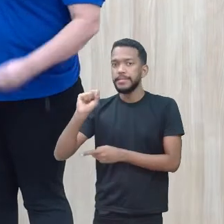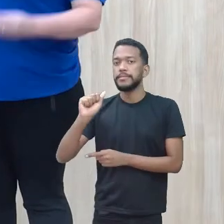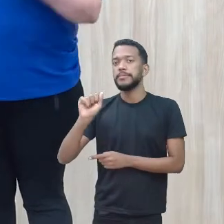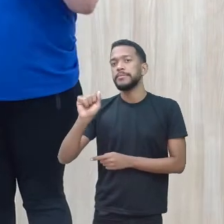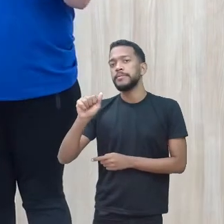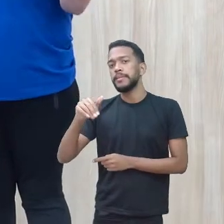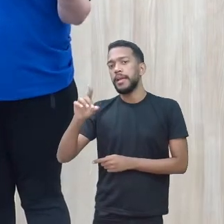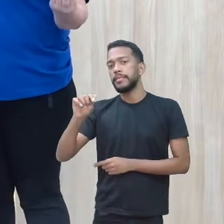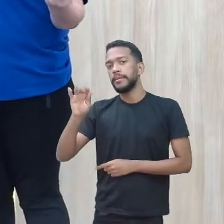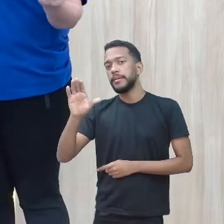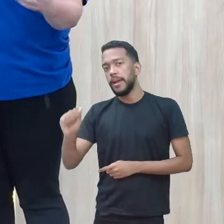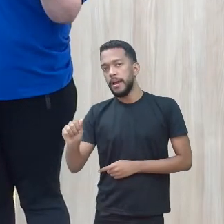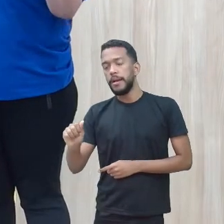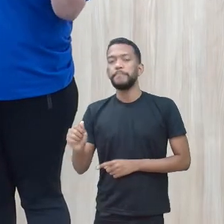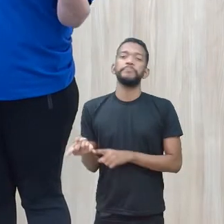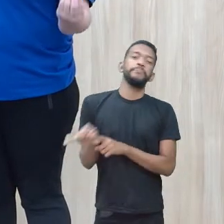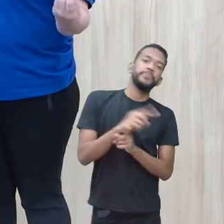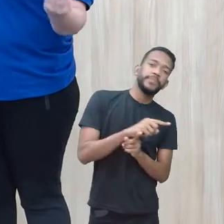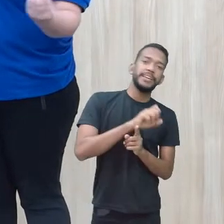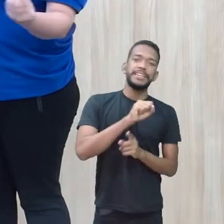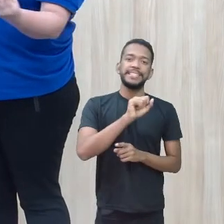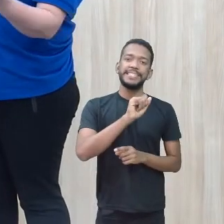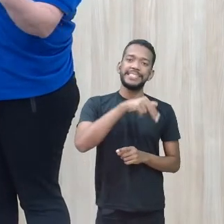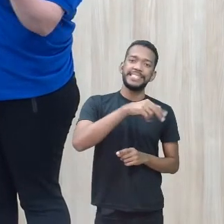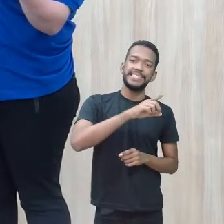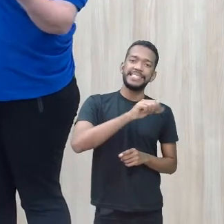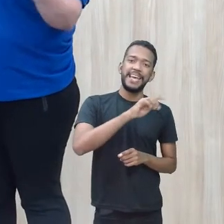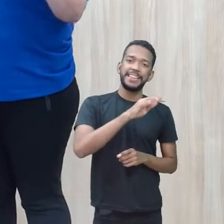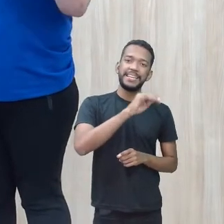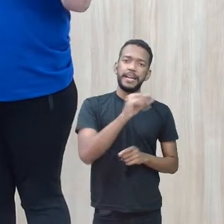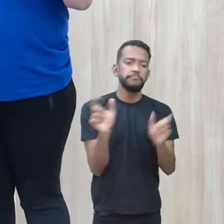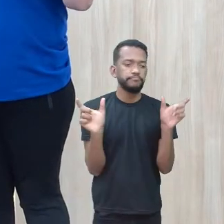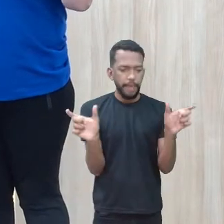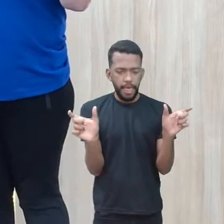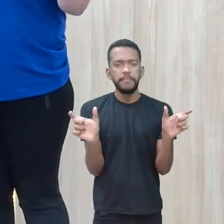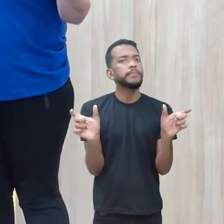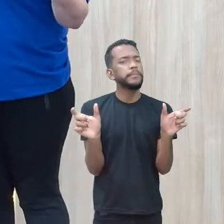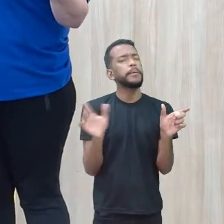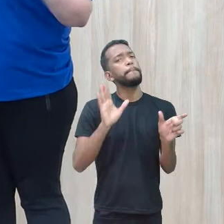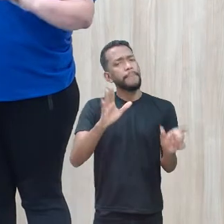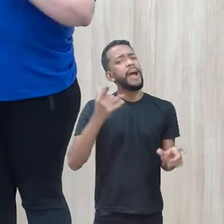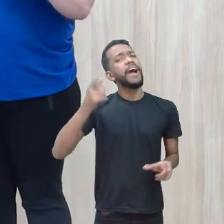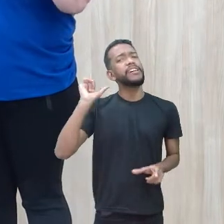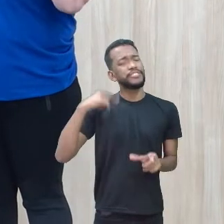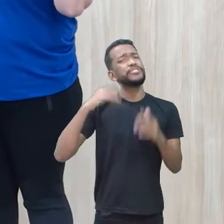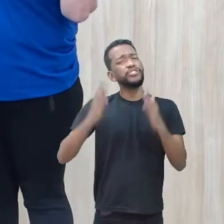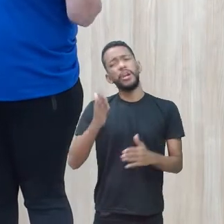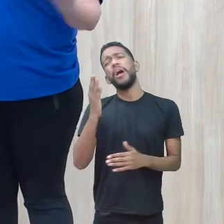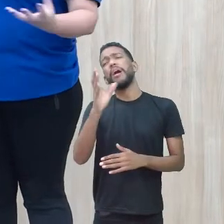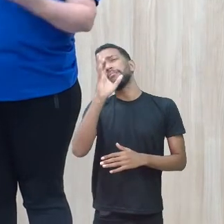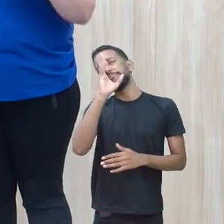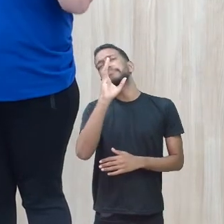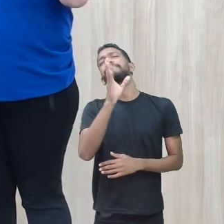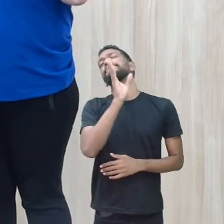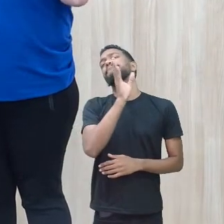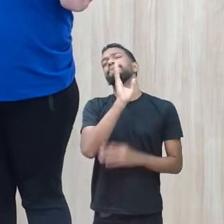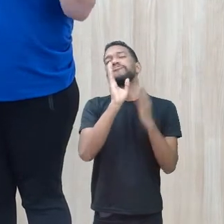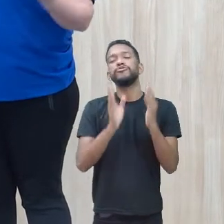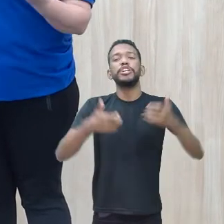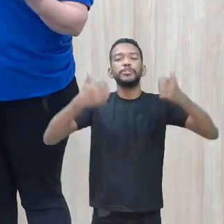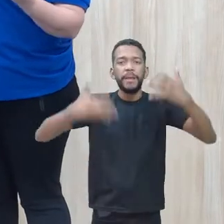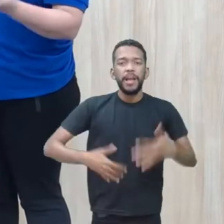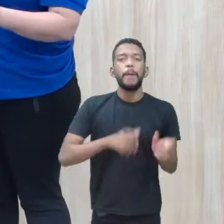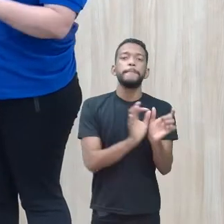Tem aqueles alunos que já ouviram a nossa aula, não é, falando sobre o que é morfologia, o que